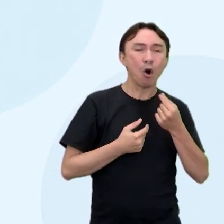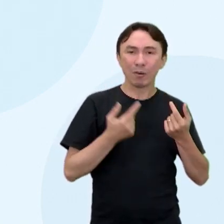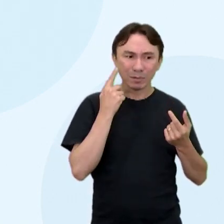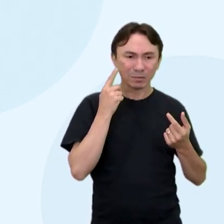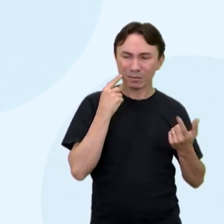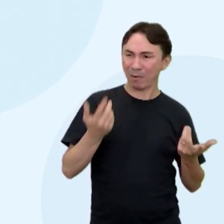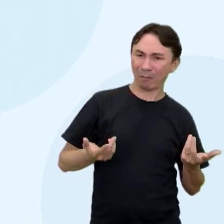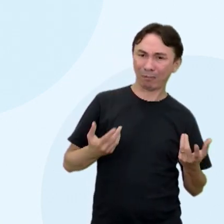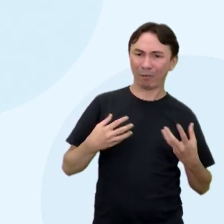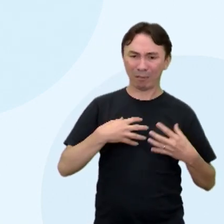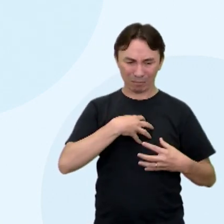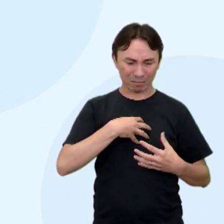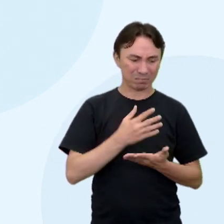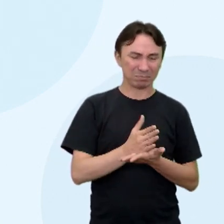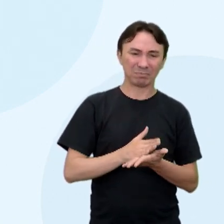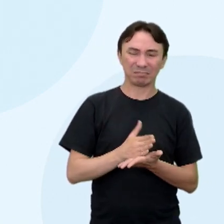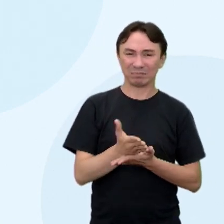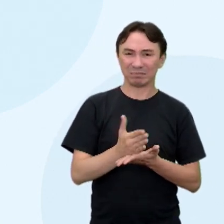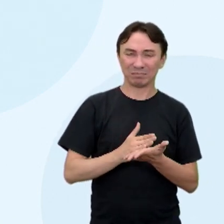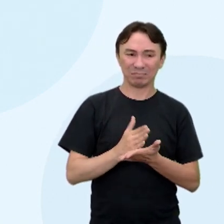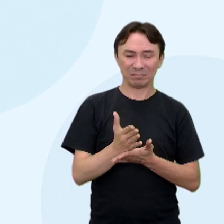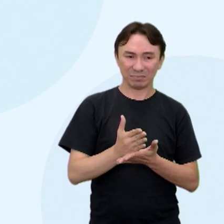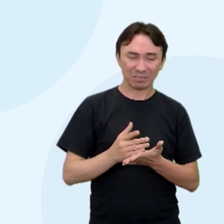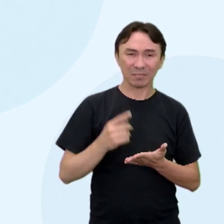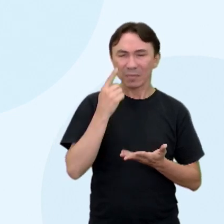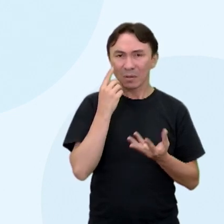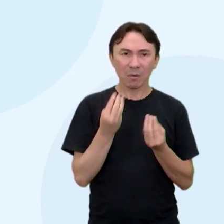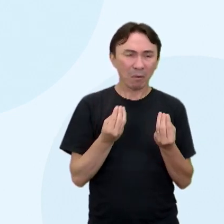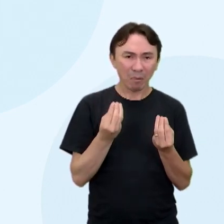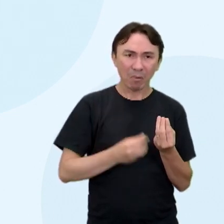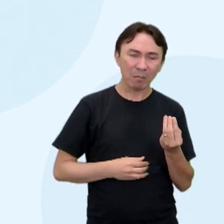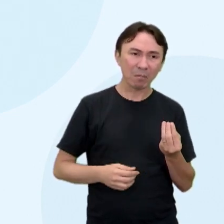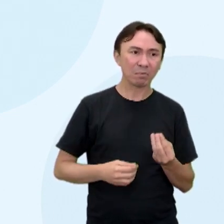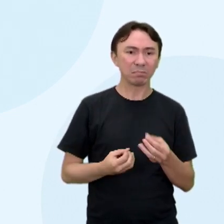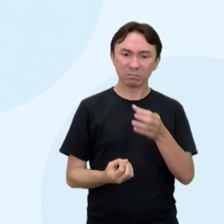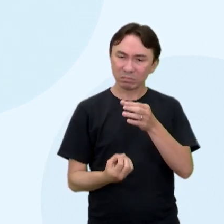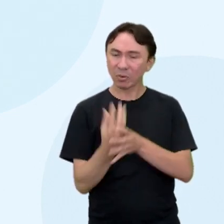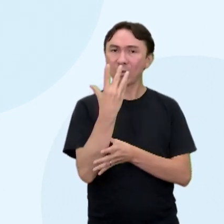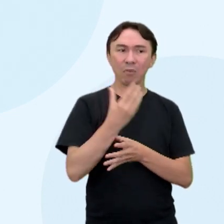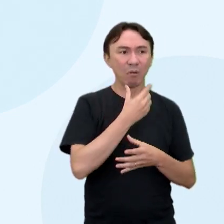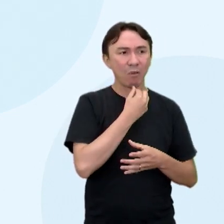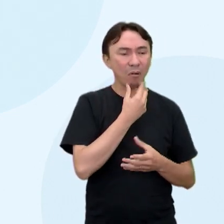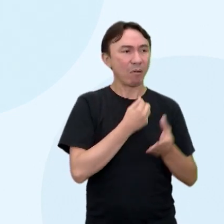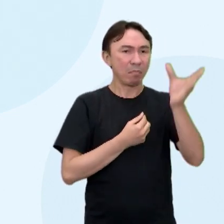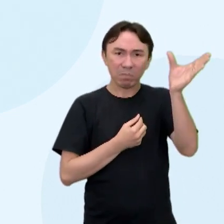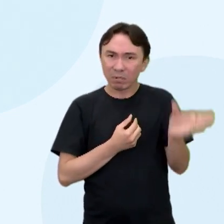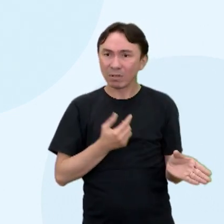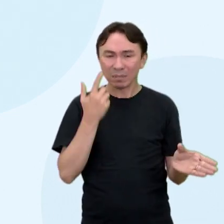que a gente estava falando, né? O jogo foi criado com dono, né? E o dono não gostou desse